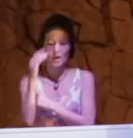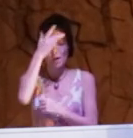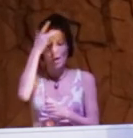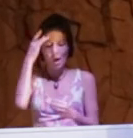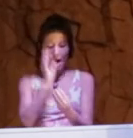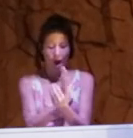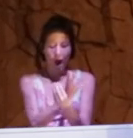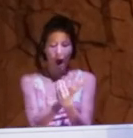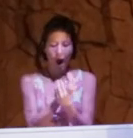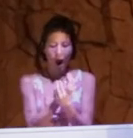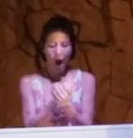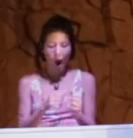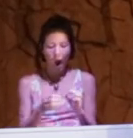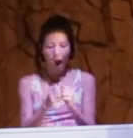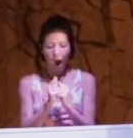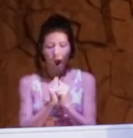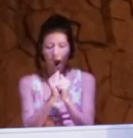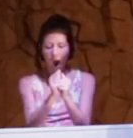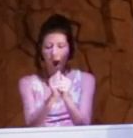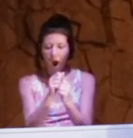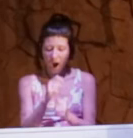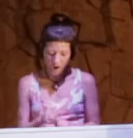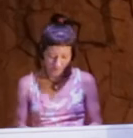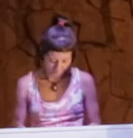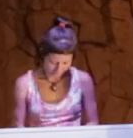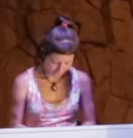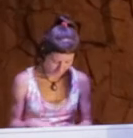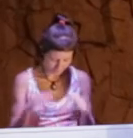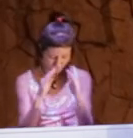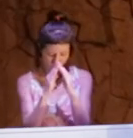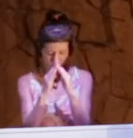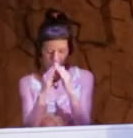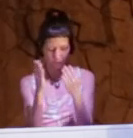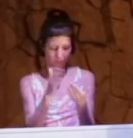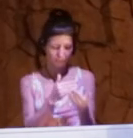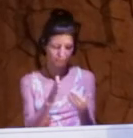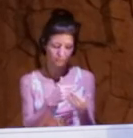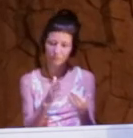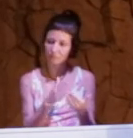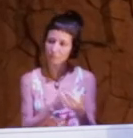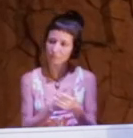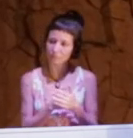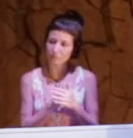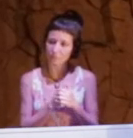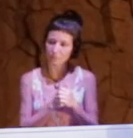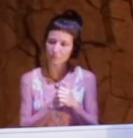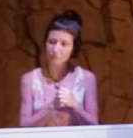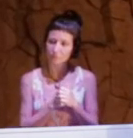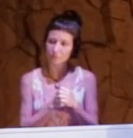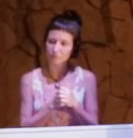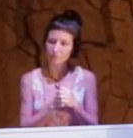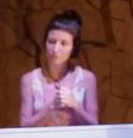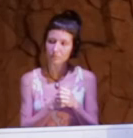produzindo também. Né? Será que as editoras não estão abrindo espaço para eles? Será que eles não têm formação suficiente